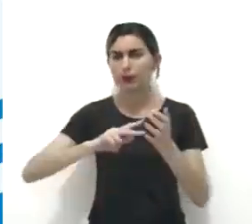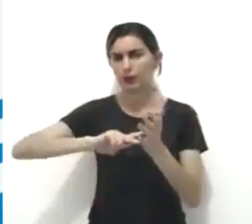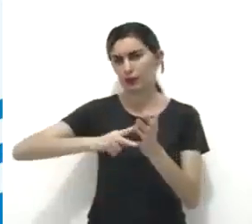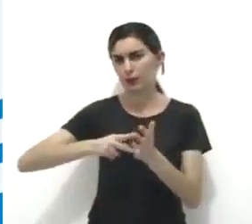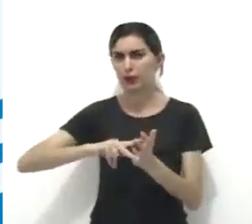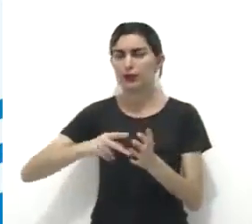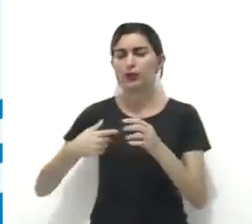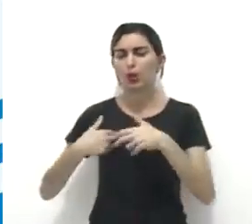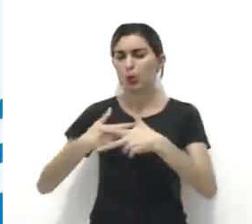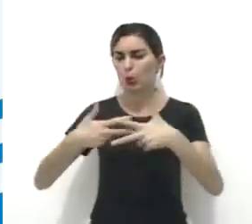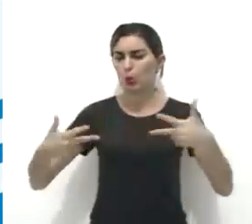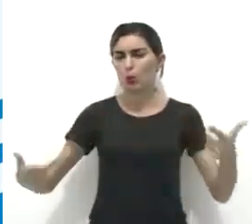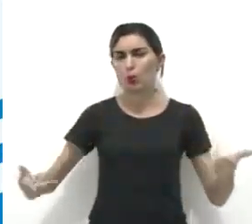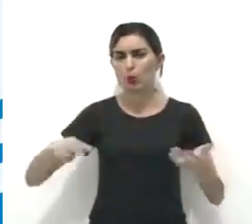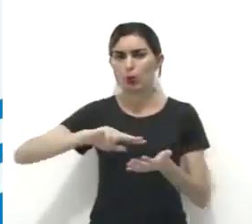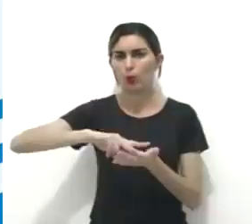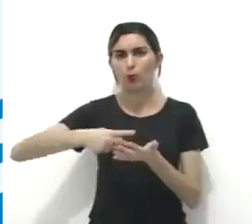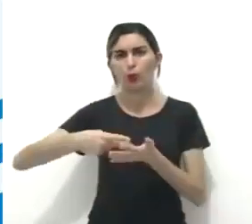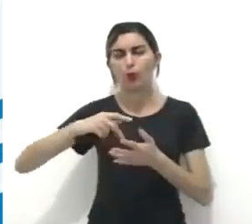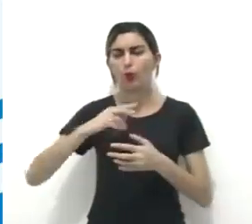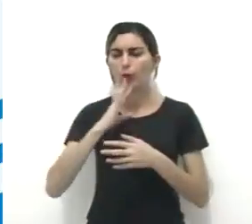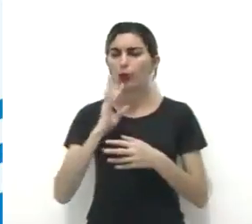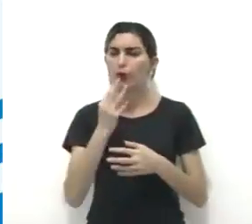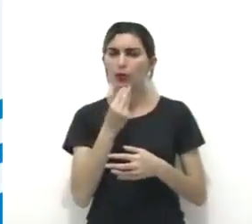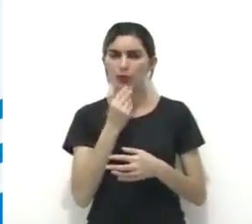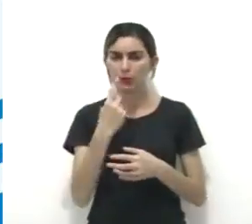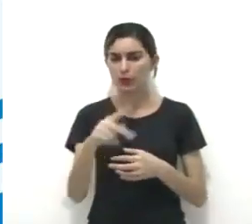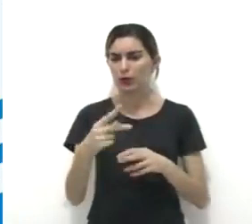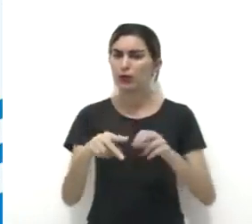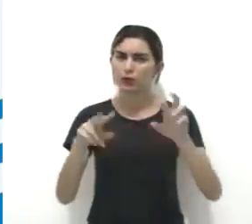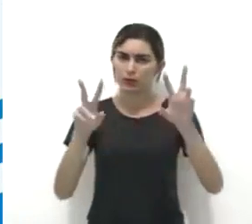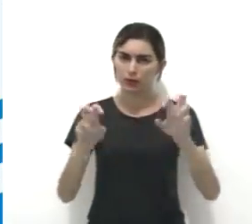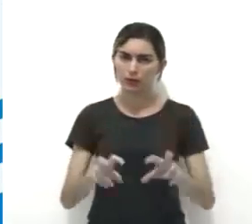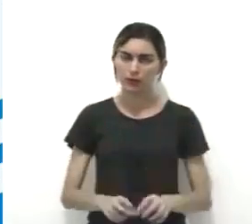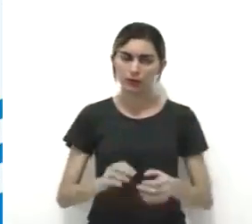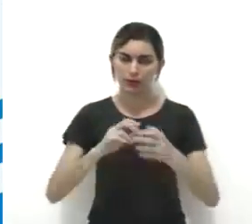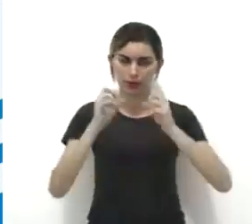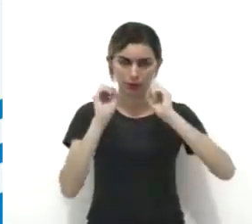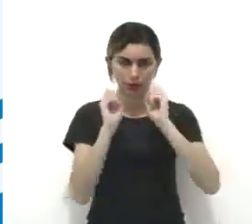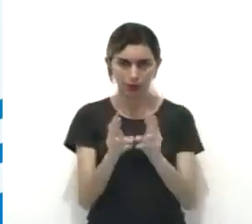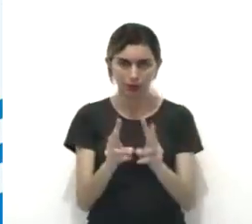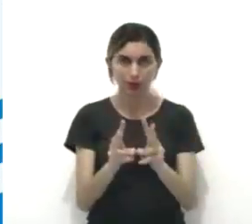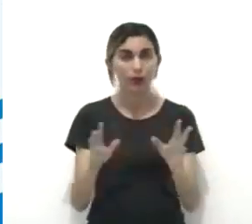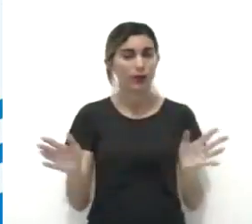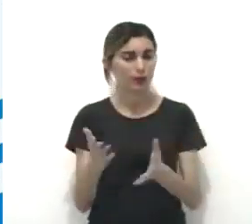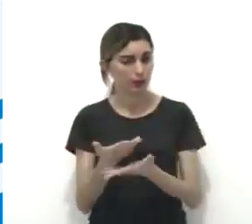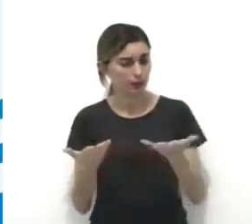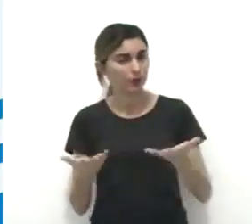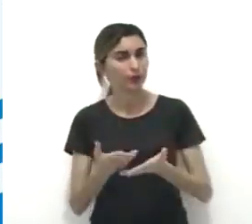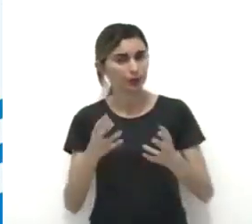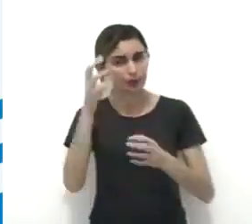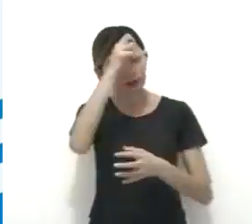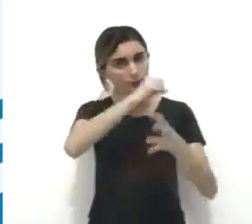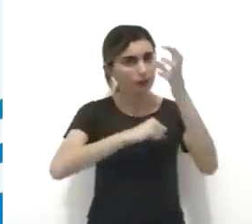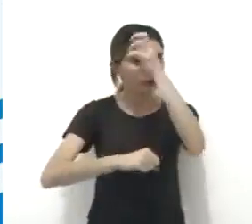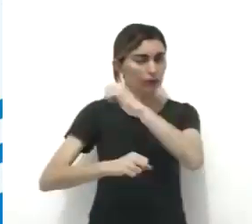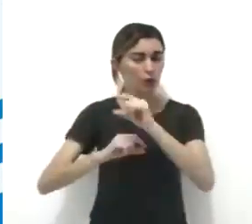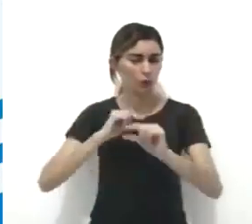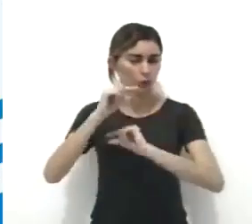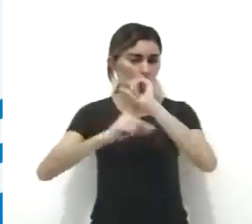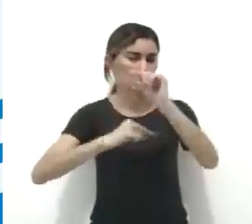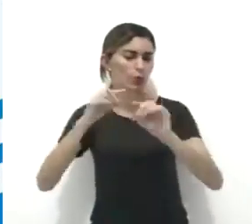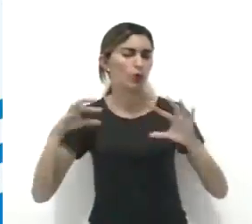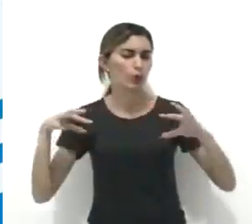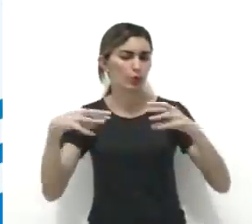de dança e objetos de conhecimento dessa unidade temática de dança, ok? Então a gente está aprendendo